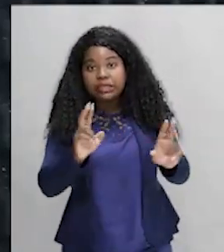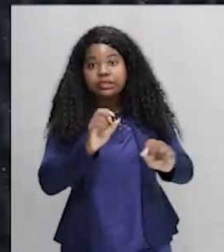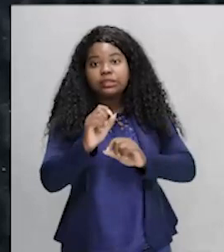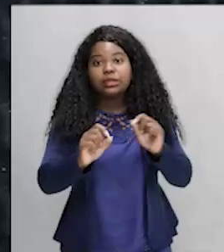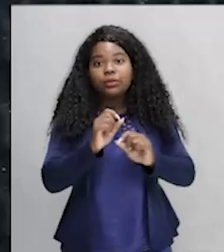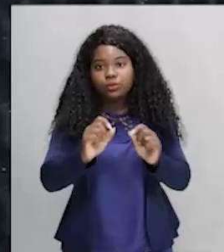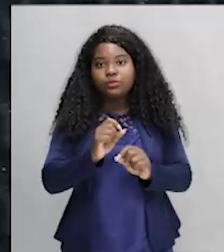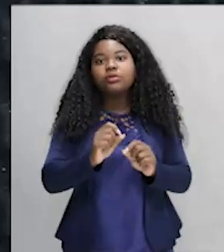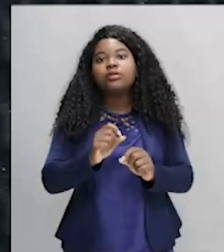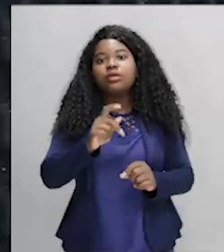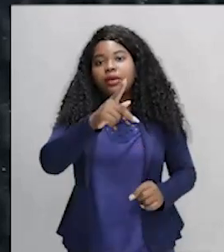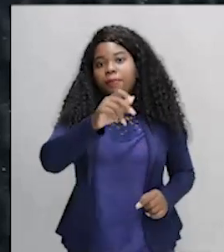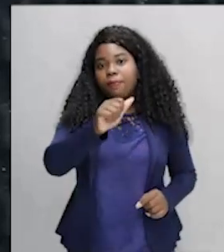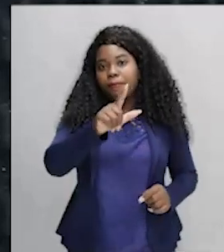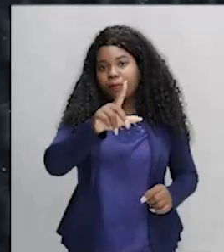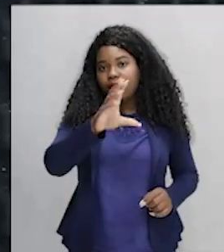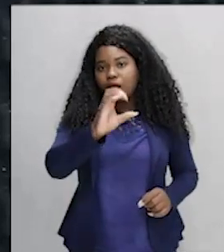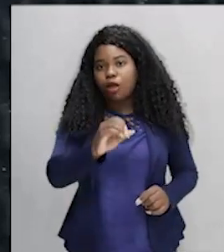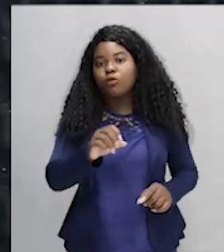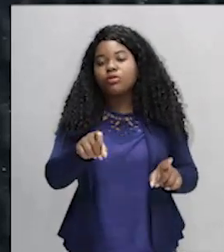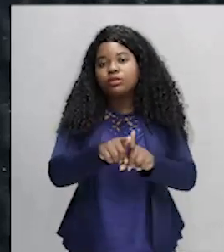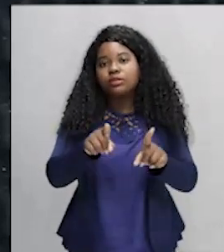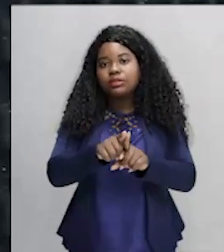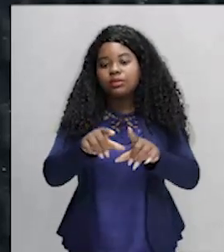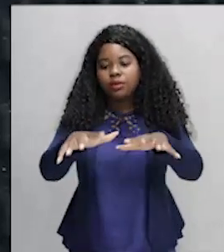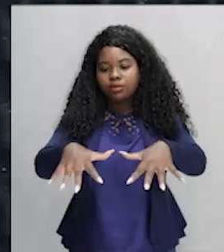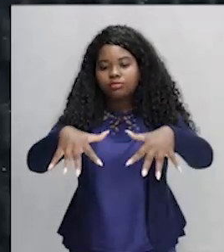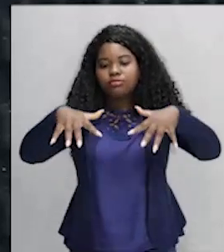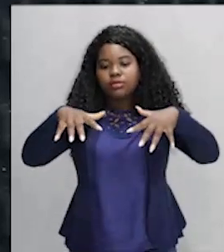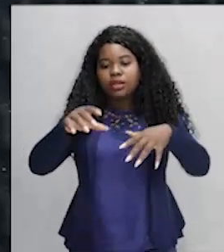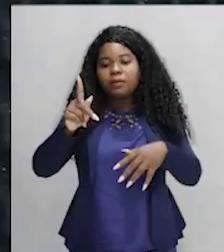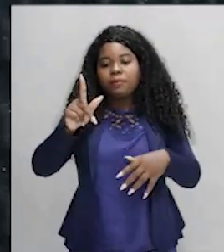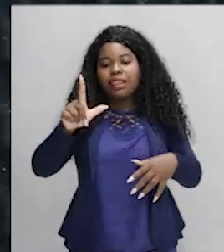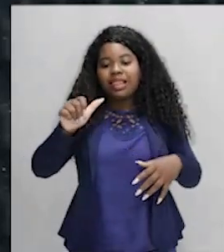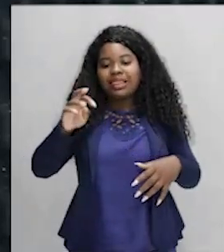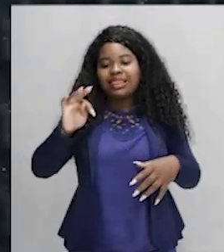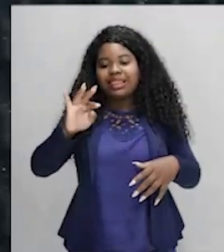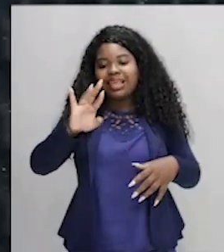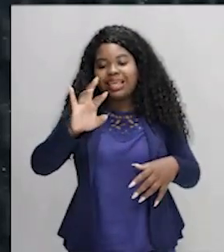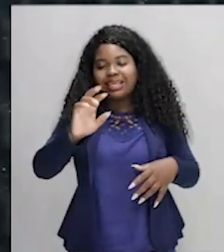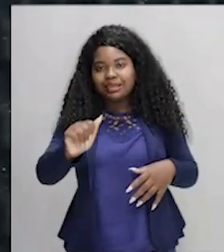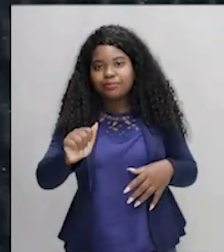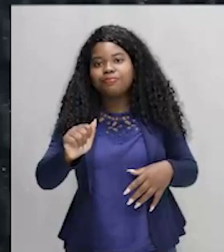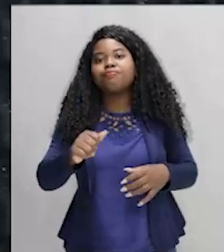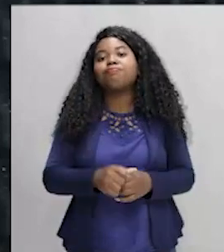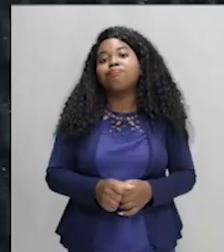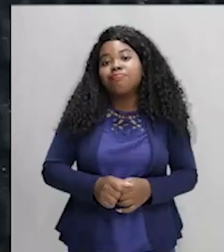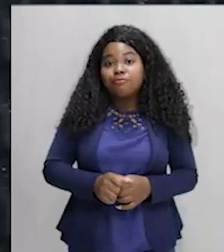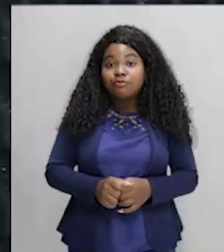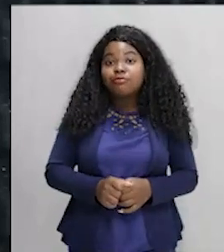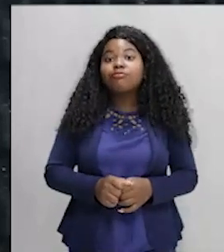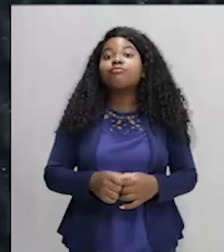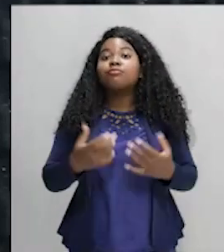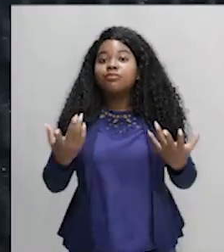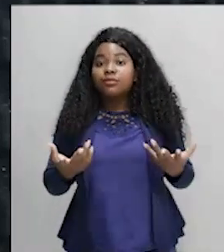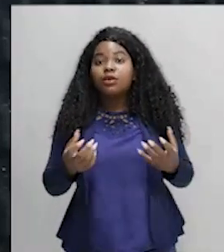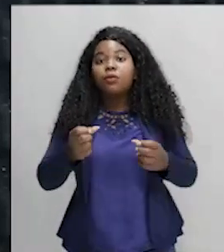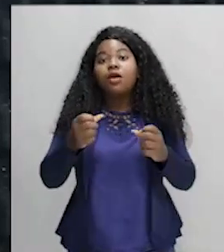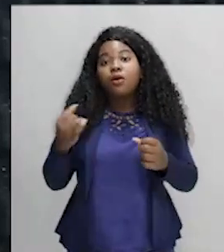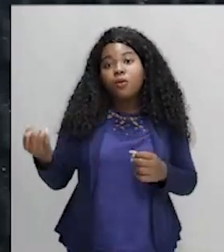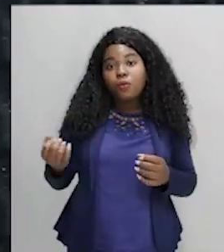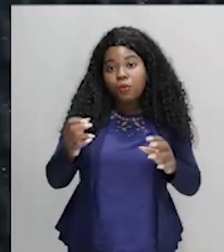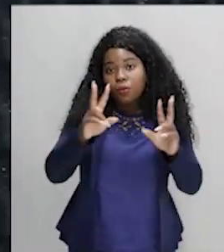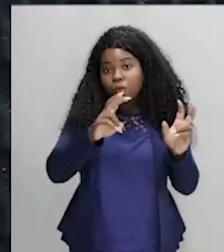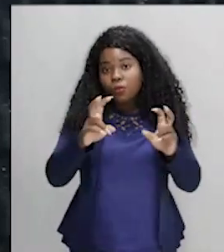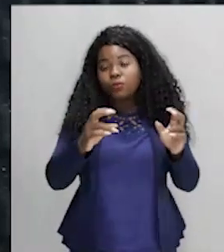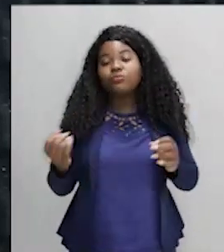dos assuntos que eu gosto bastante porque também é minha área de trabalho. Né, eu sou produtor cultural, sou diretor teatral, arte educador. Eu não vou fazer currículo aqui